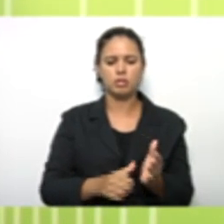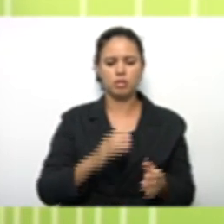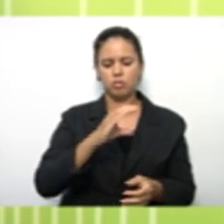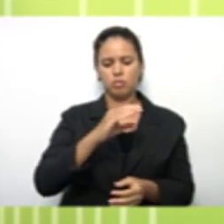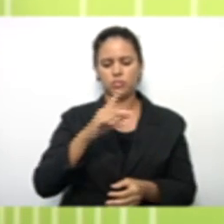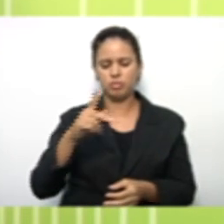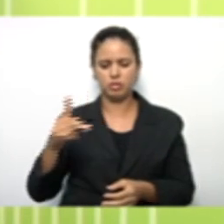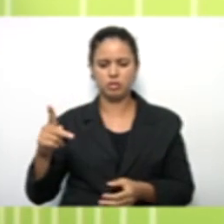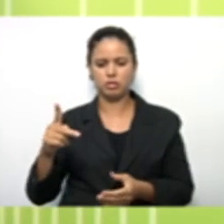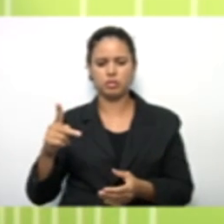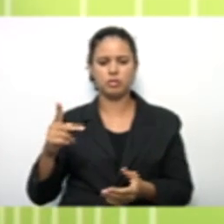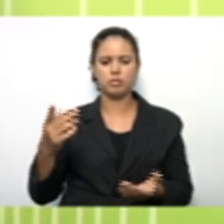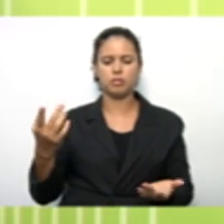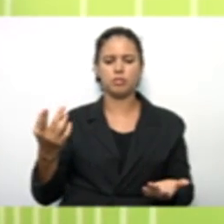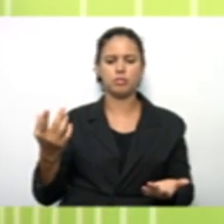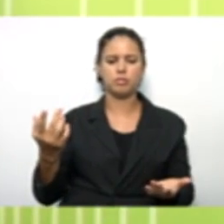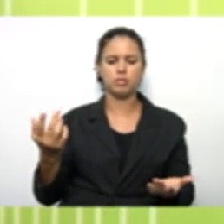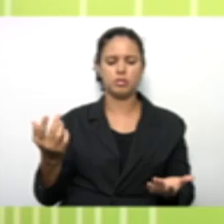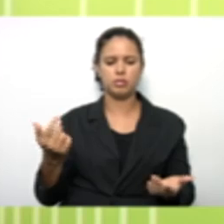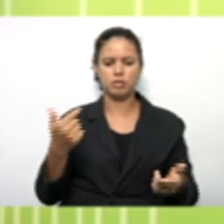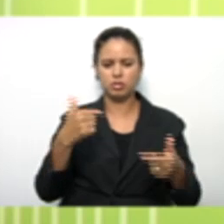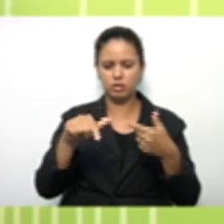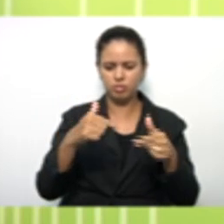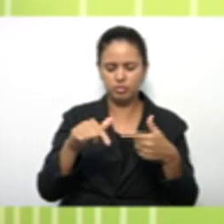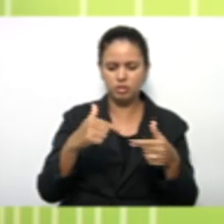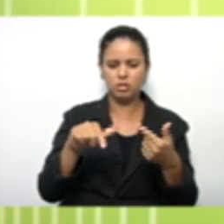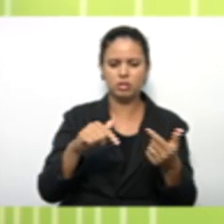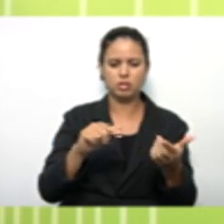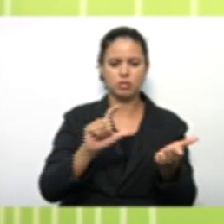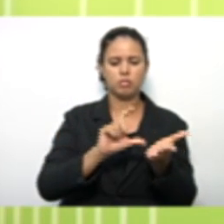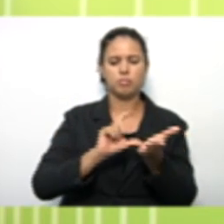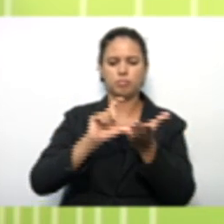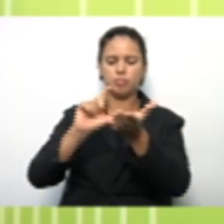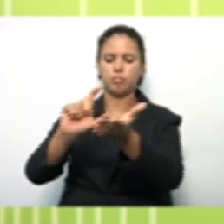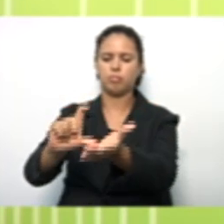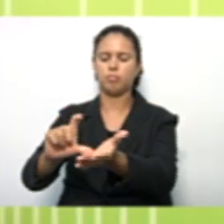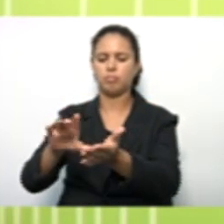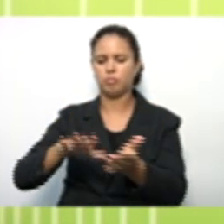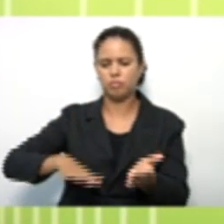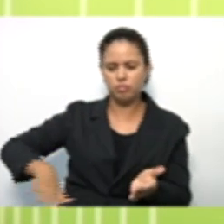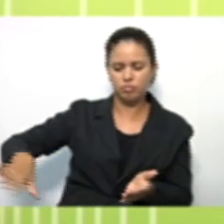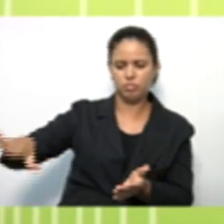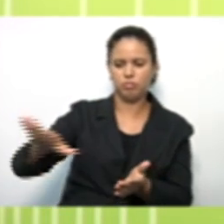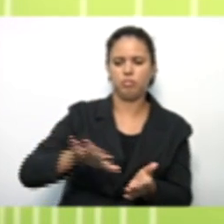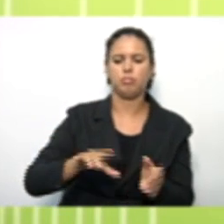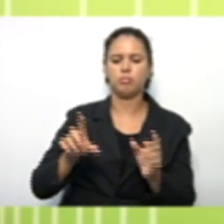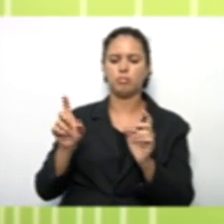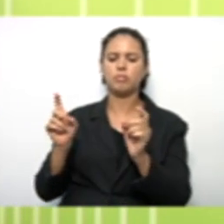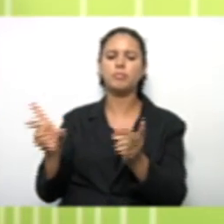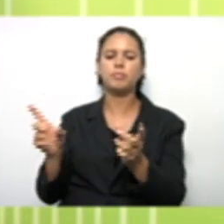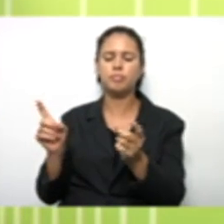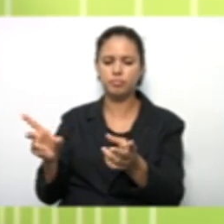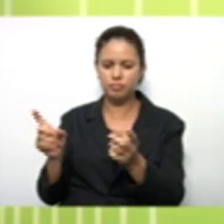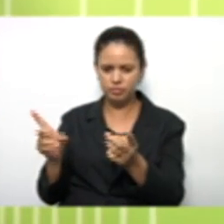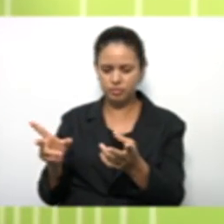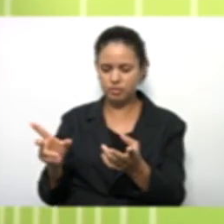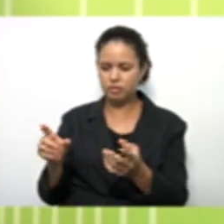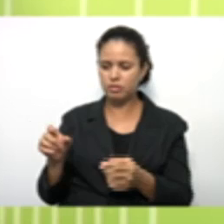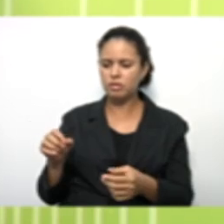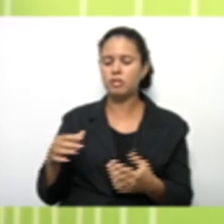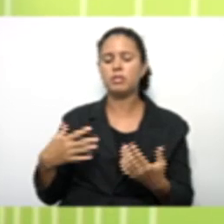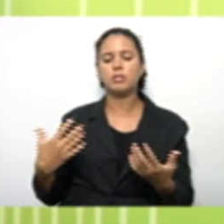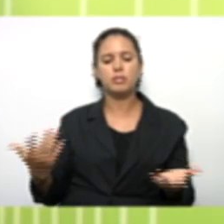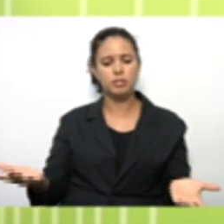seu produto a uma rede de supermercado. Os cooperados se unem, entregam esse produto para a cooperativa e a cooperativa faz o